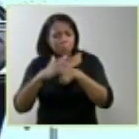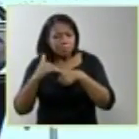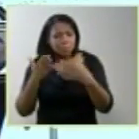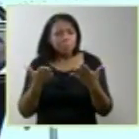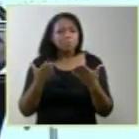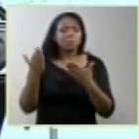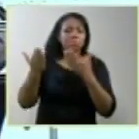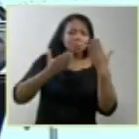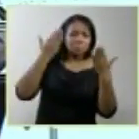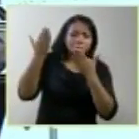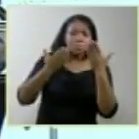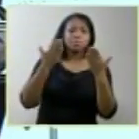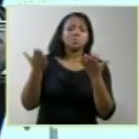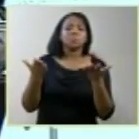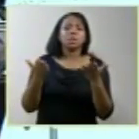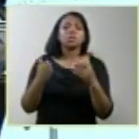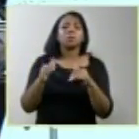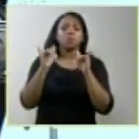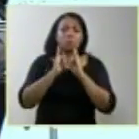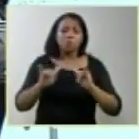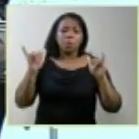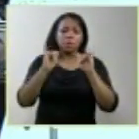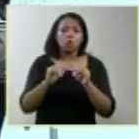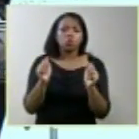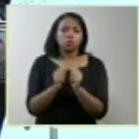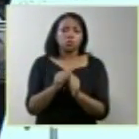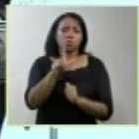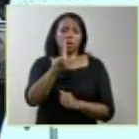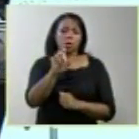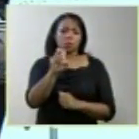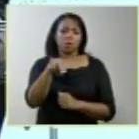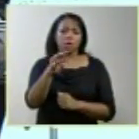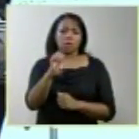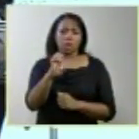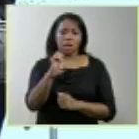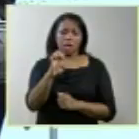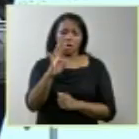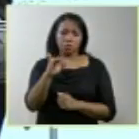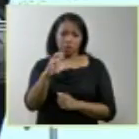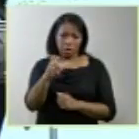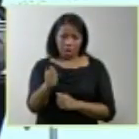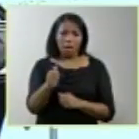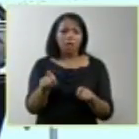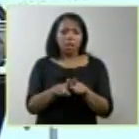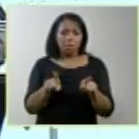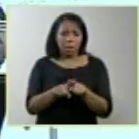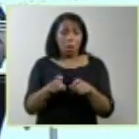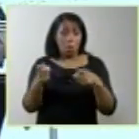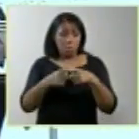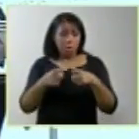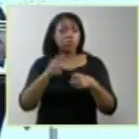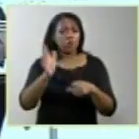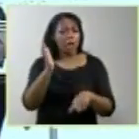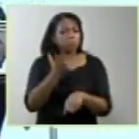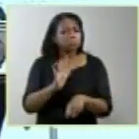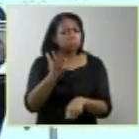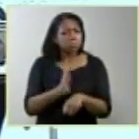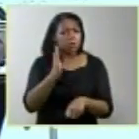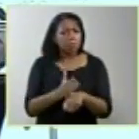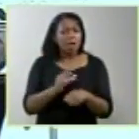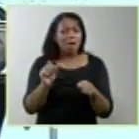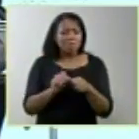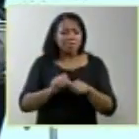ao impacto e manejo da informação genética. De modo que o médico geneticista, ele é treinado para poder fazer